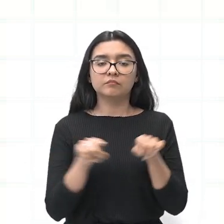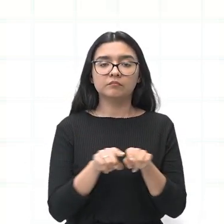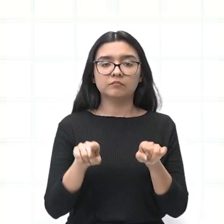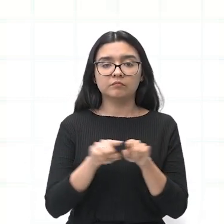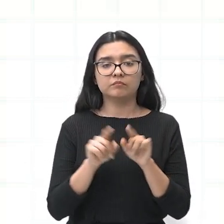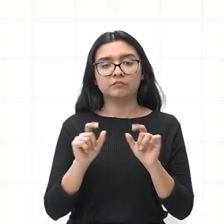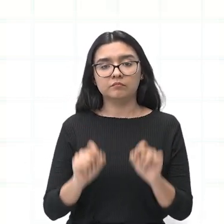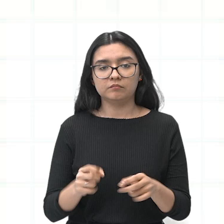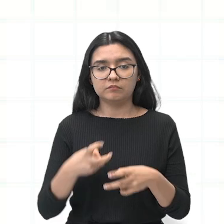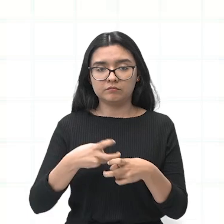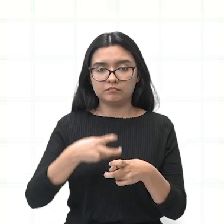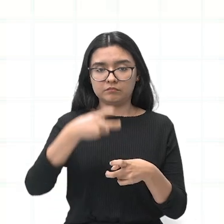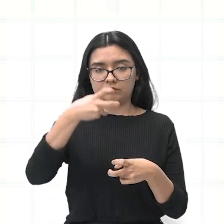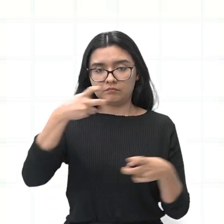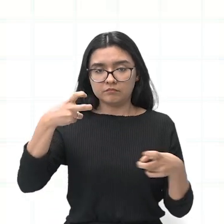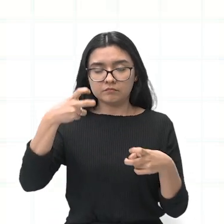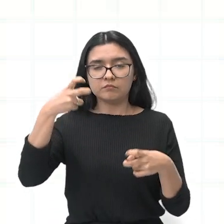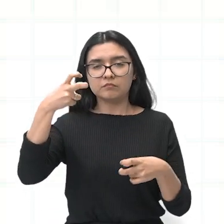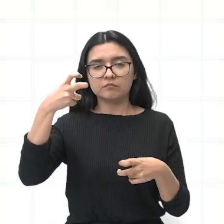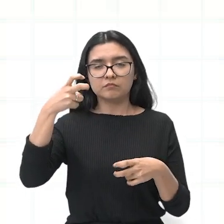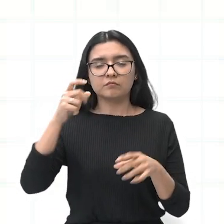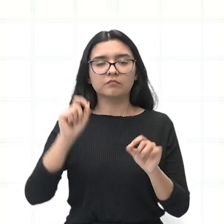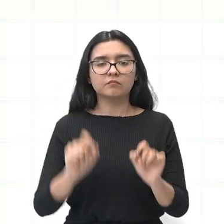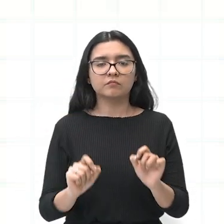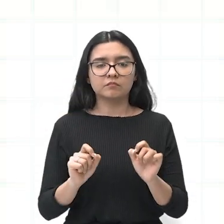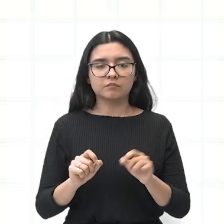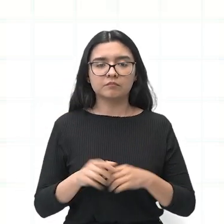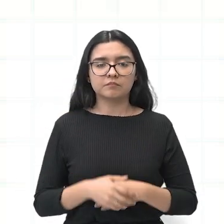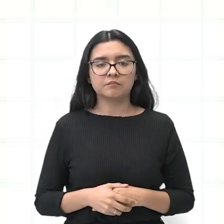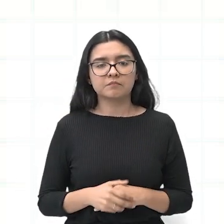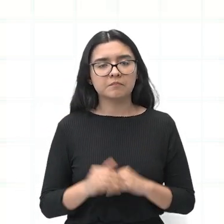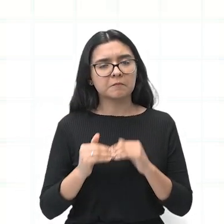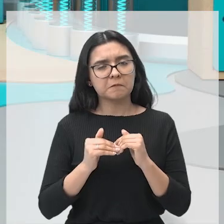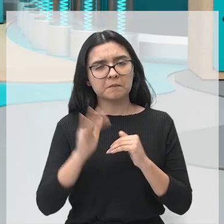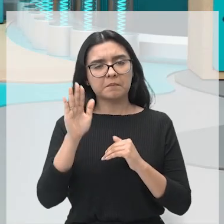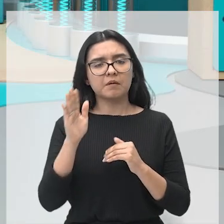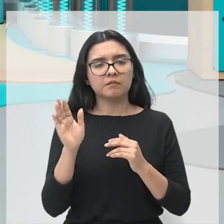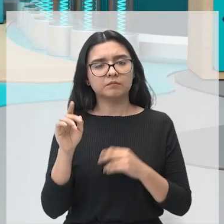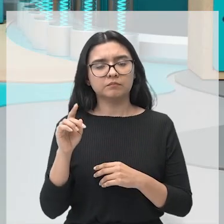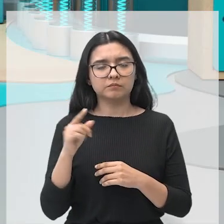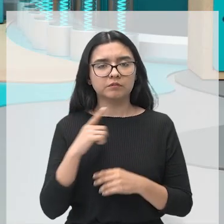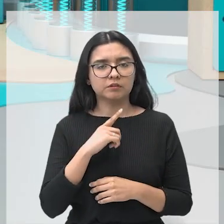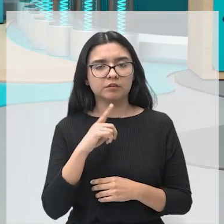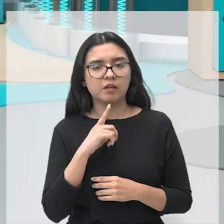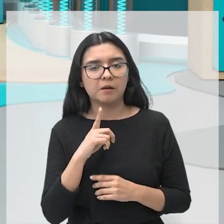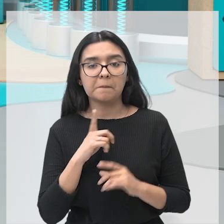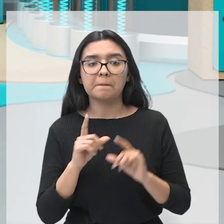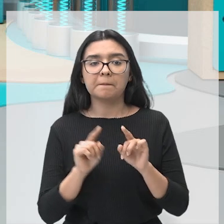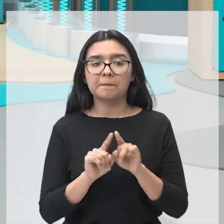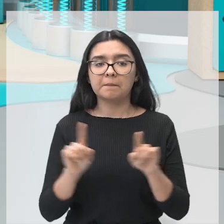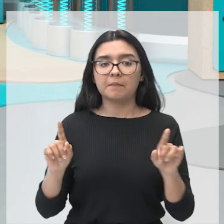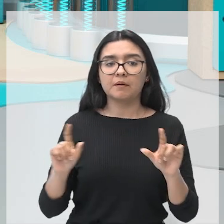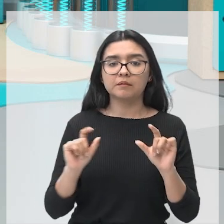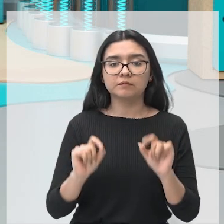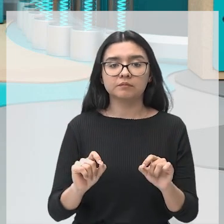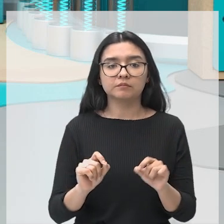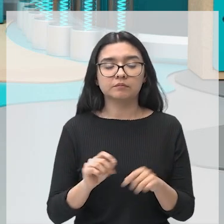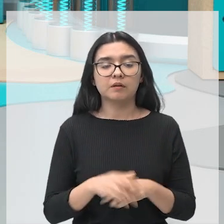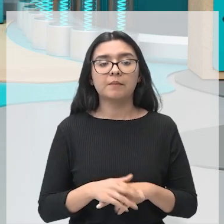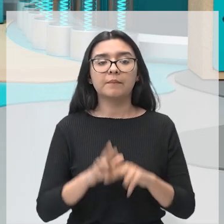desvios na coluna são os mais evidentes, os que mais aparecem, mas eles geralmente